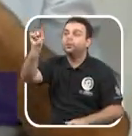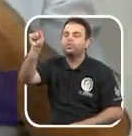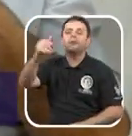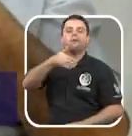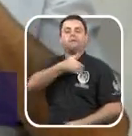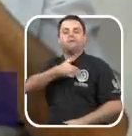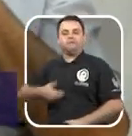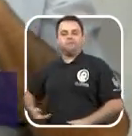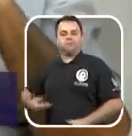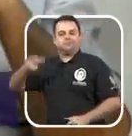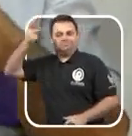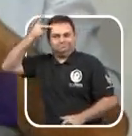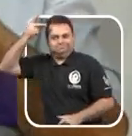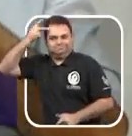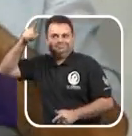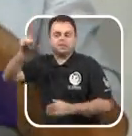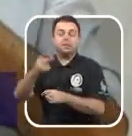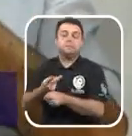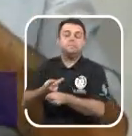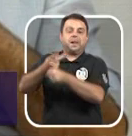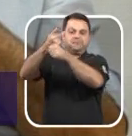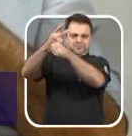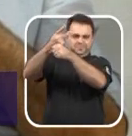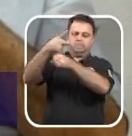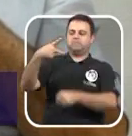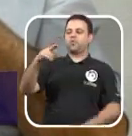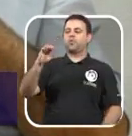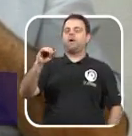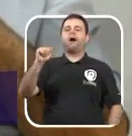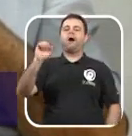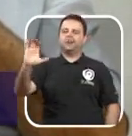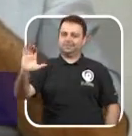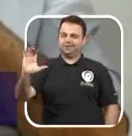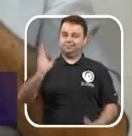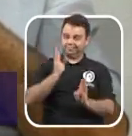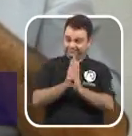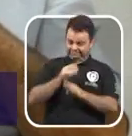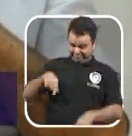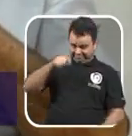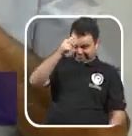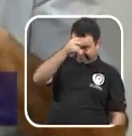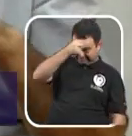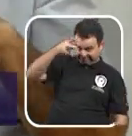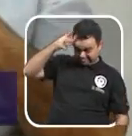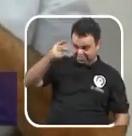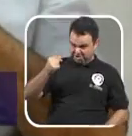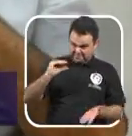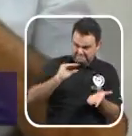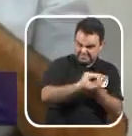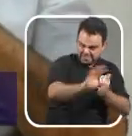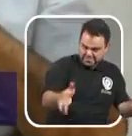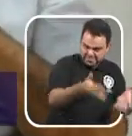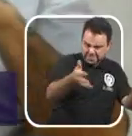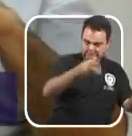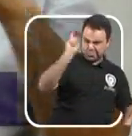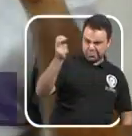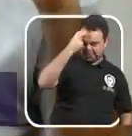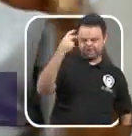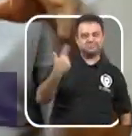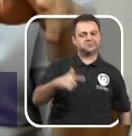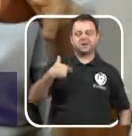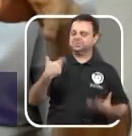tendo um fomento por isso, mas da prefeitura mesmo é uma vergonha o orçamento de cultura. Então, assim, não dá para aceitar isso. É uma